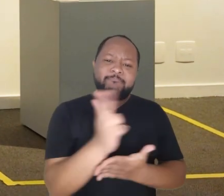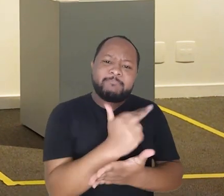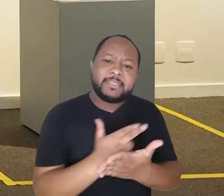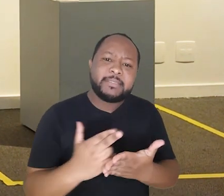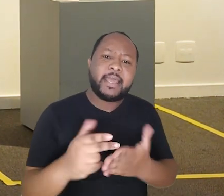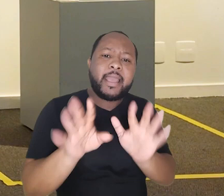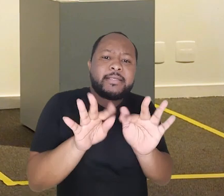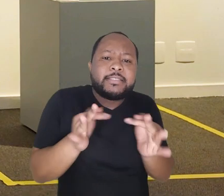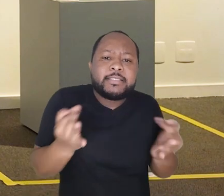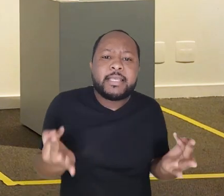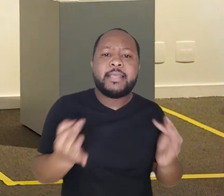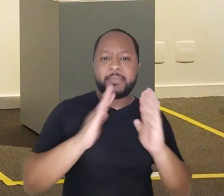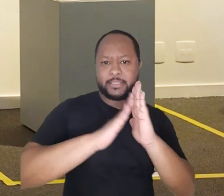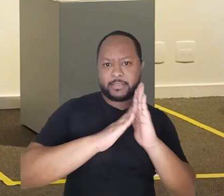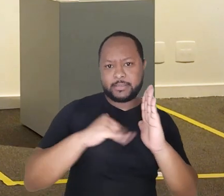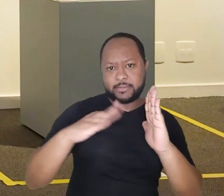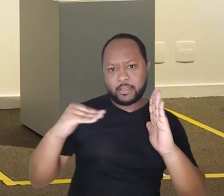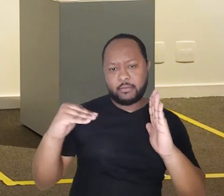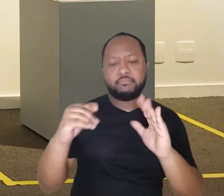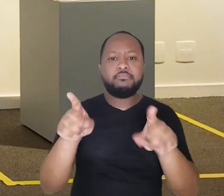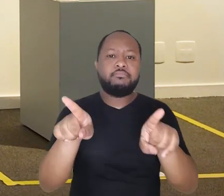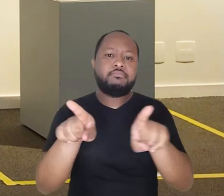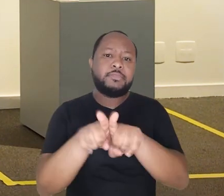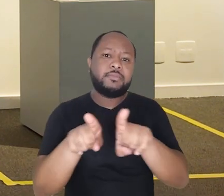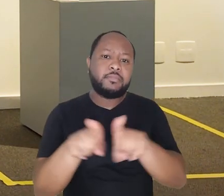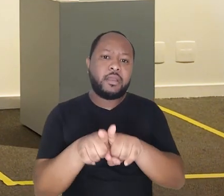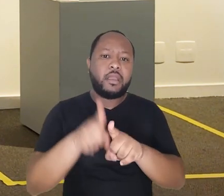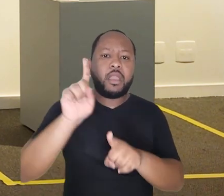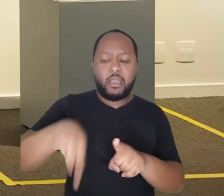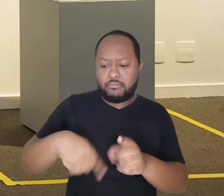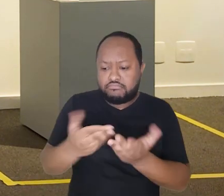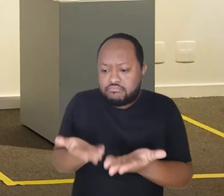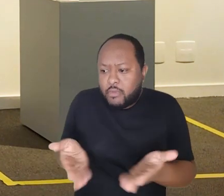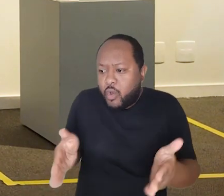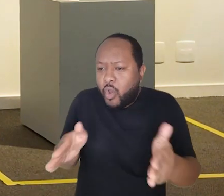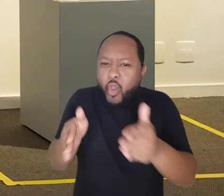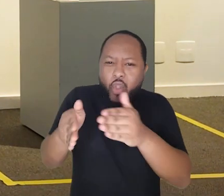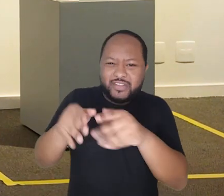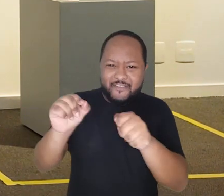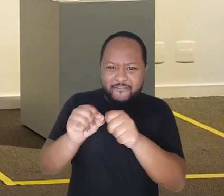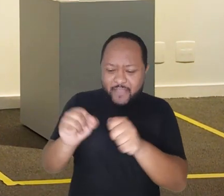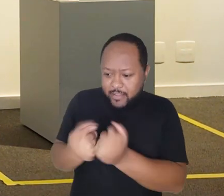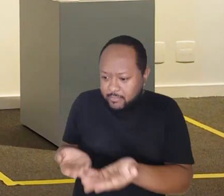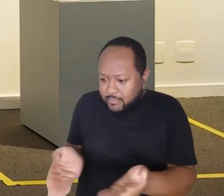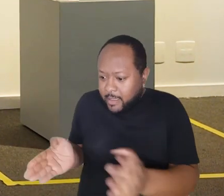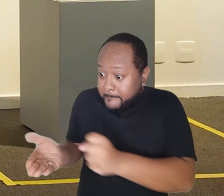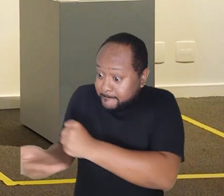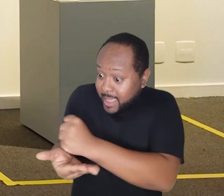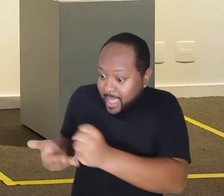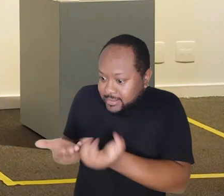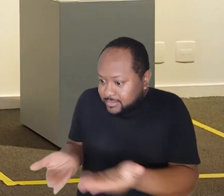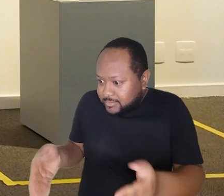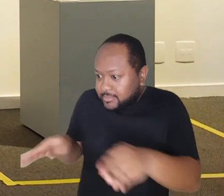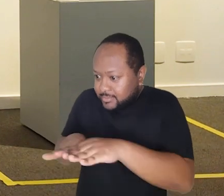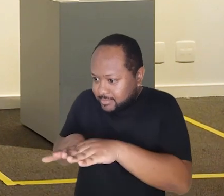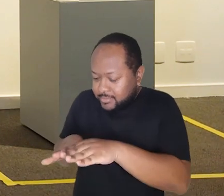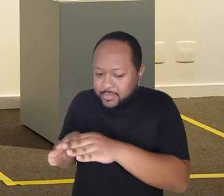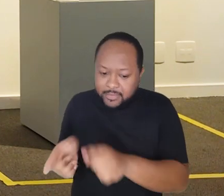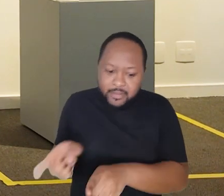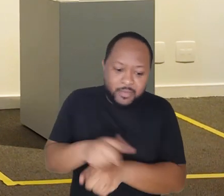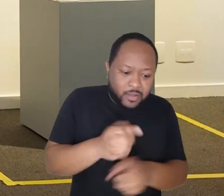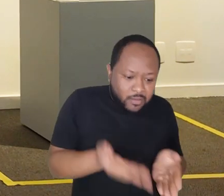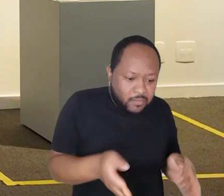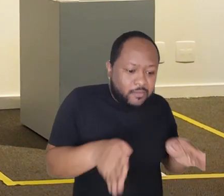simples. E também, assim como é feito o pote, às vezes, por camadas, ele também faz o desenho